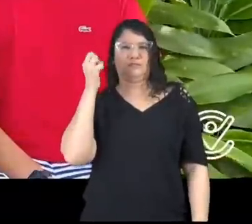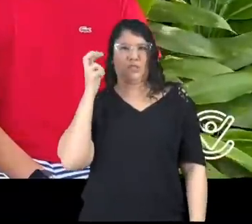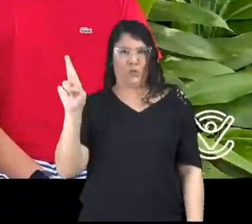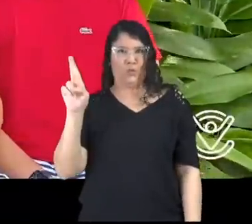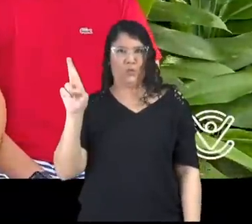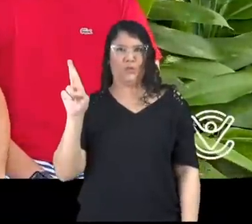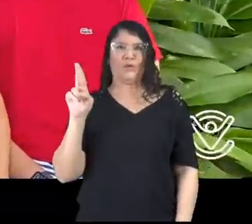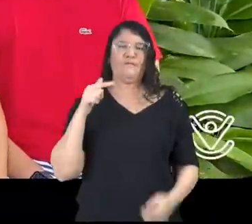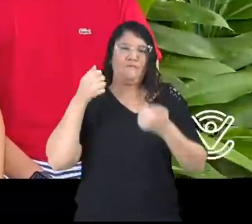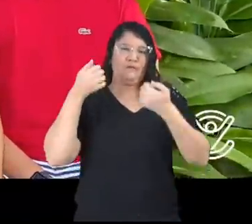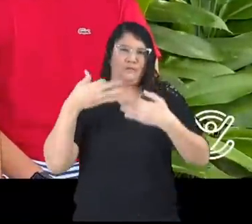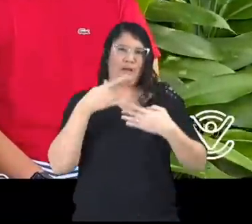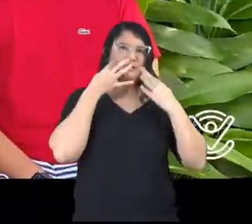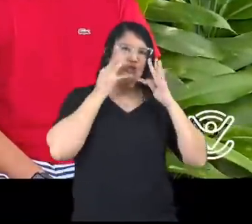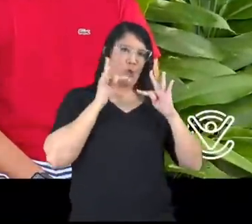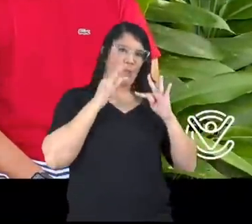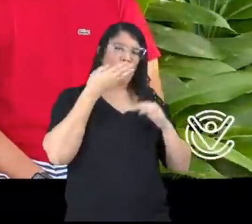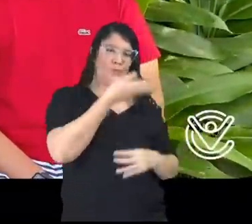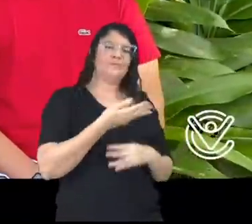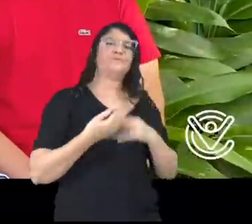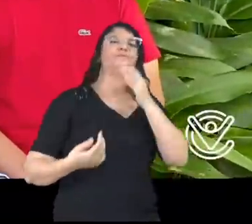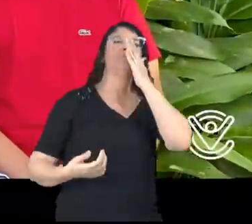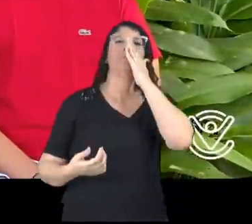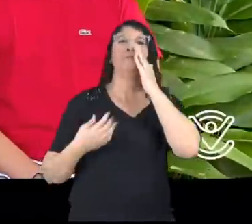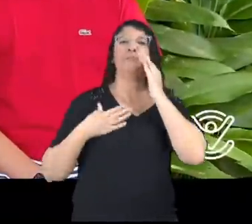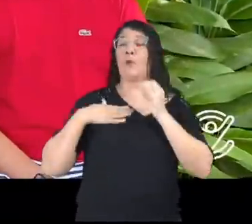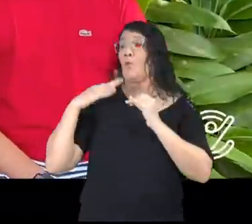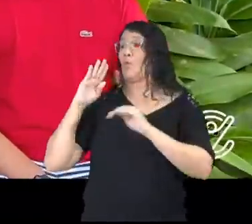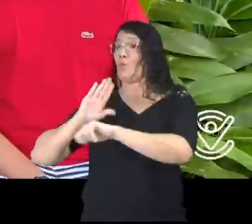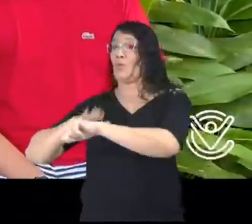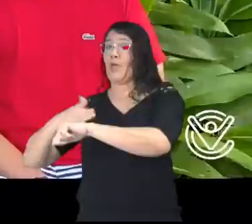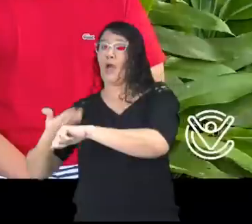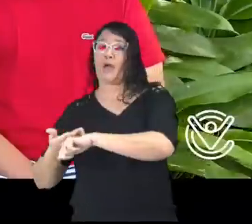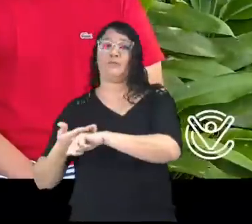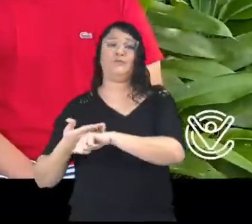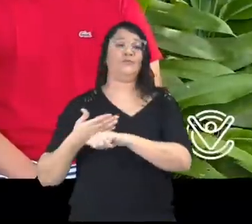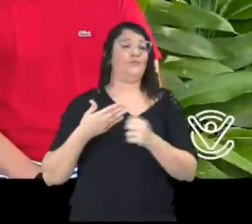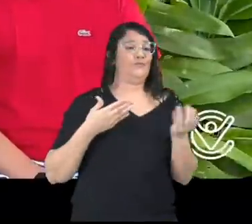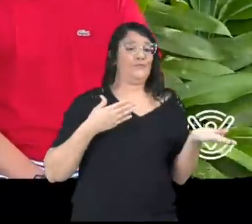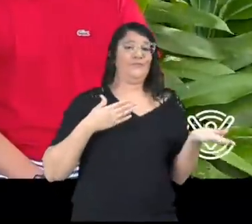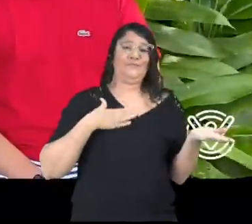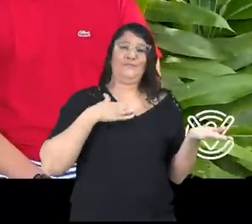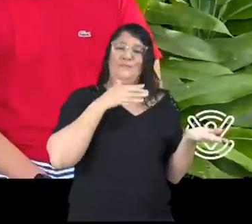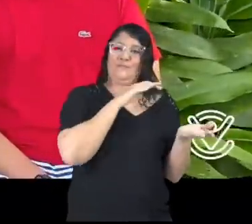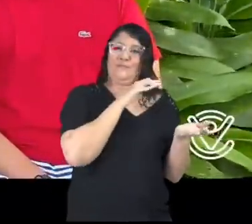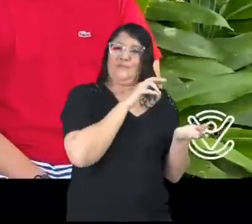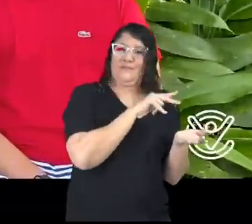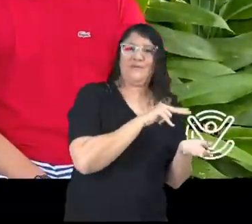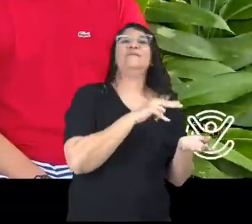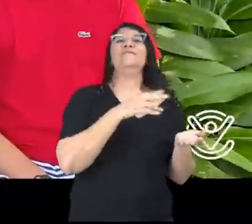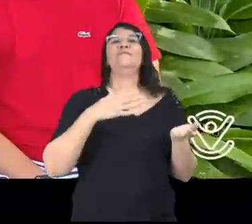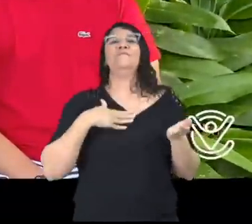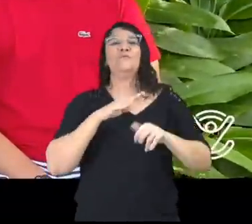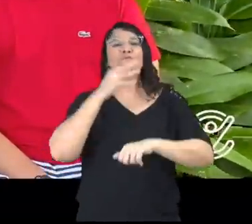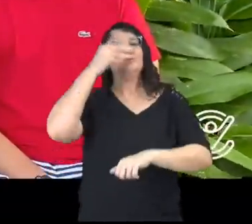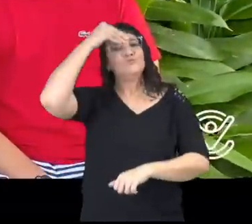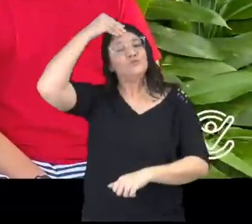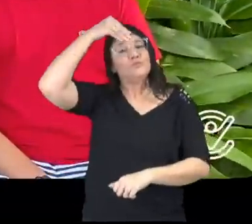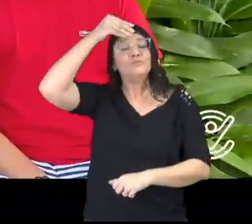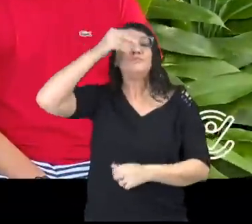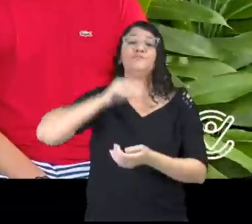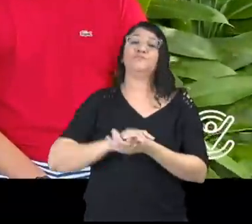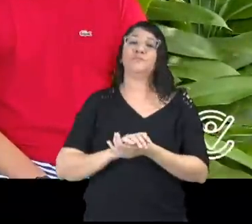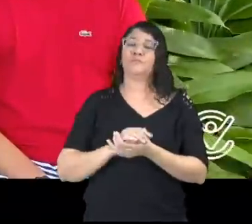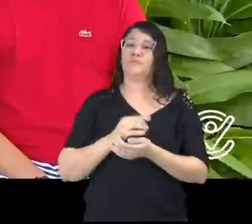meu cunhado Theo, essa é a minha irmã Juliana e meu sobrinho Theo. No início do mês de junho, Theo foi diagnosticado